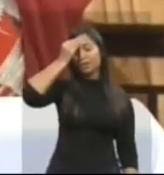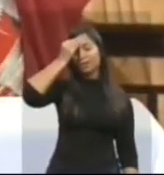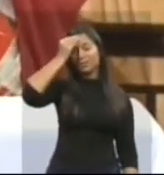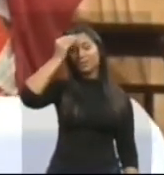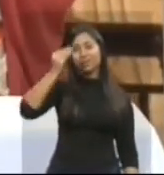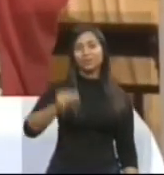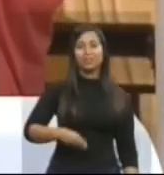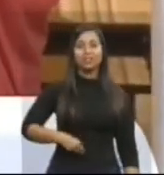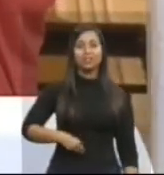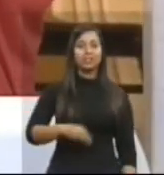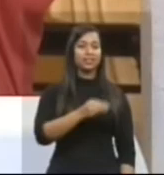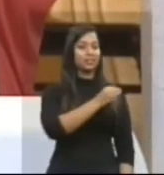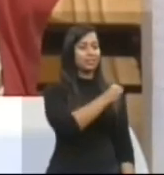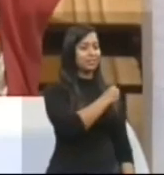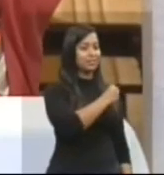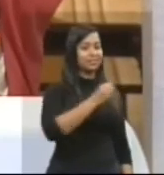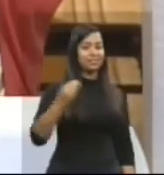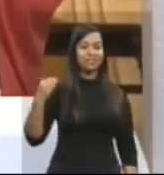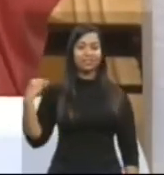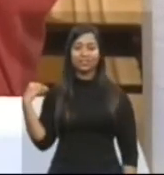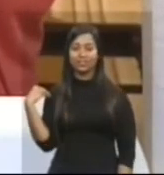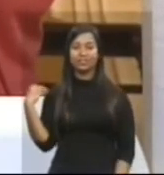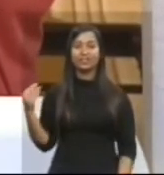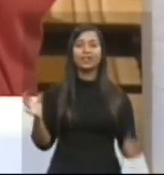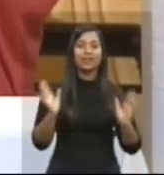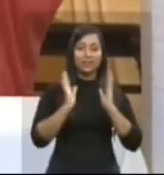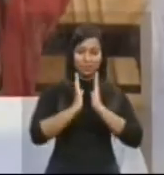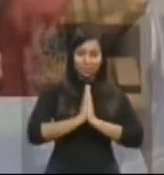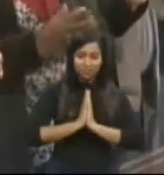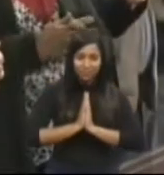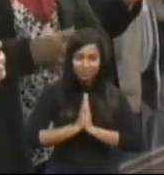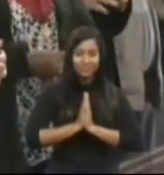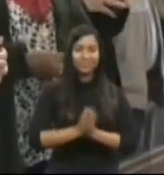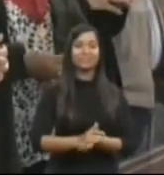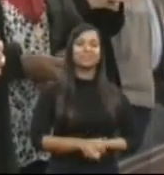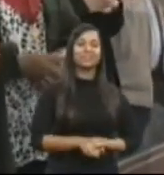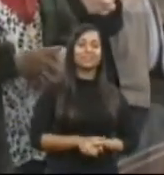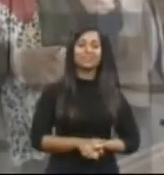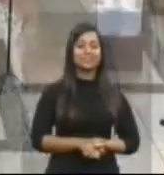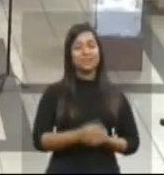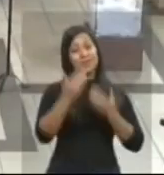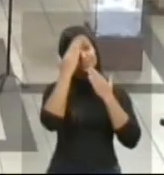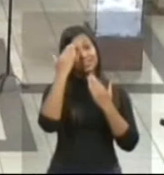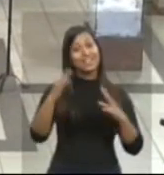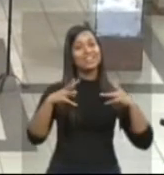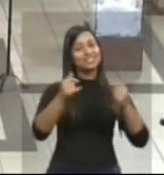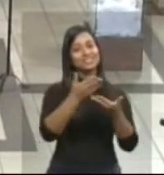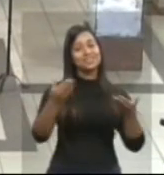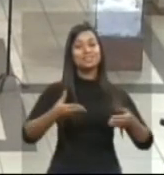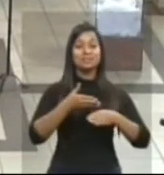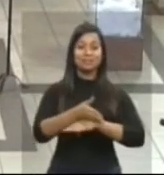o Pai, e o Filho e o Espírito Santo. Amém. Muito obrigado a todos